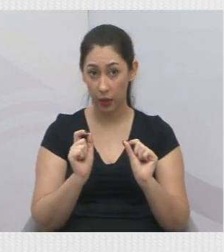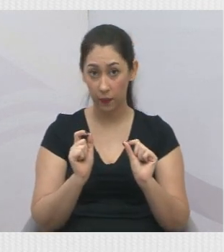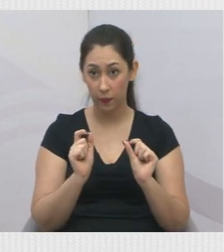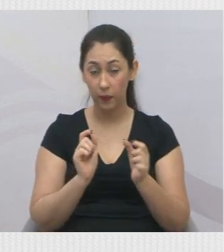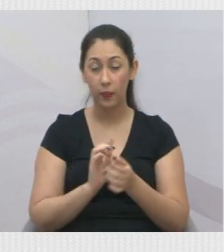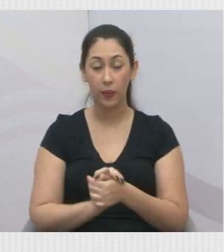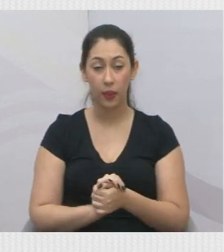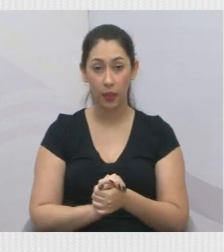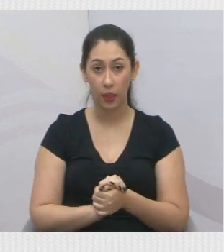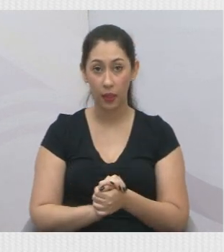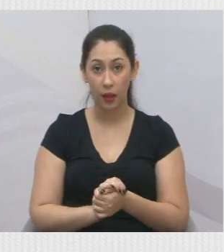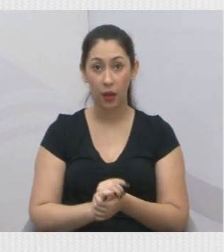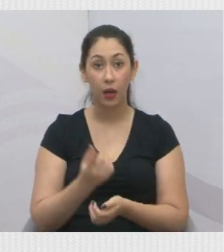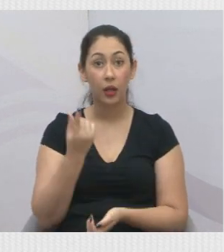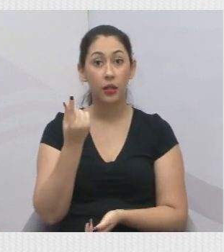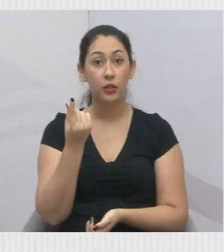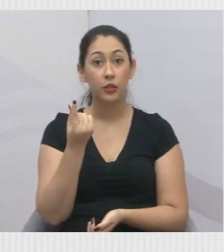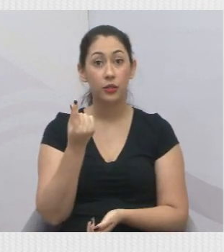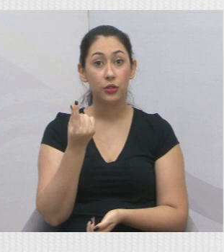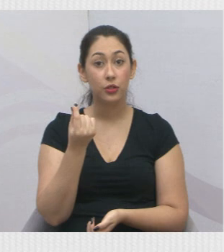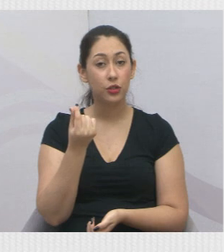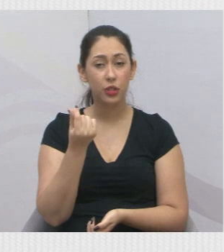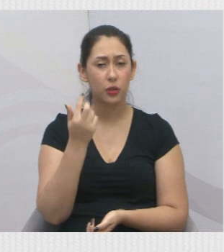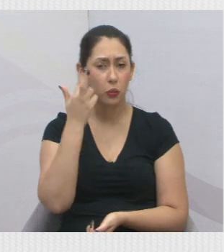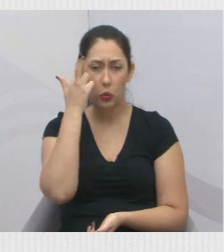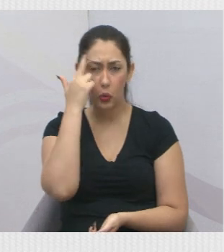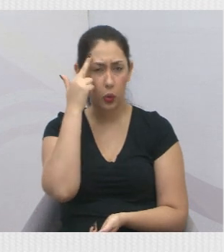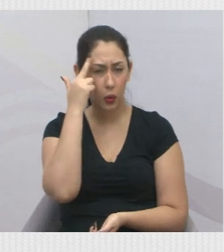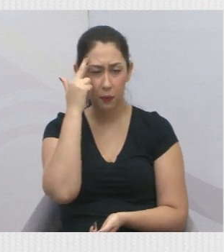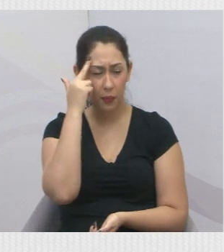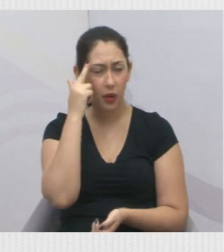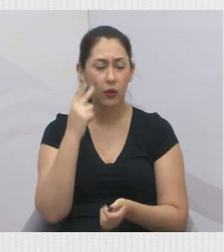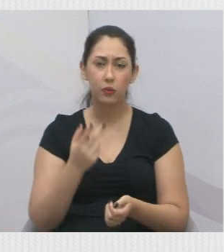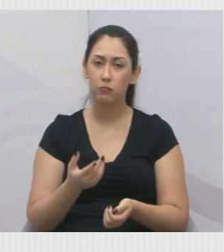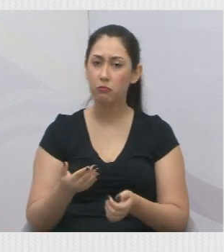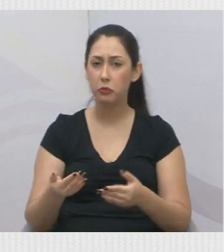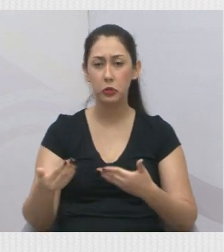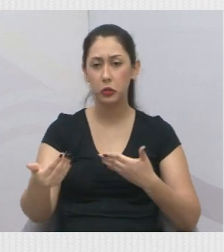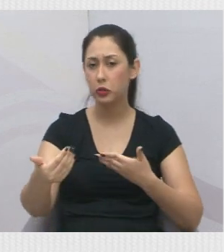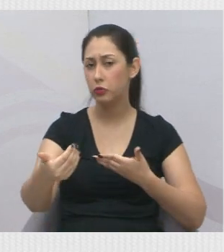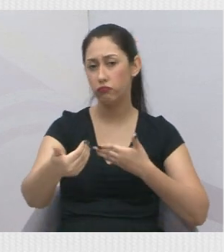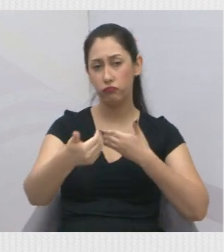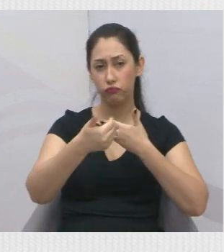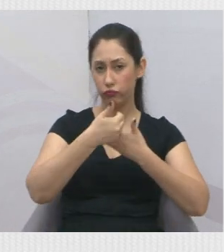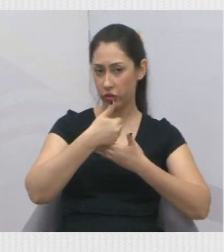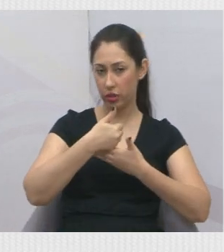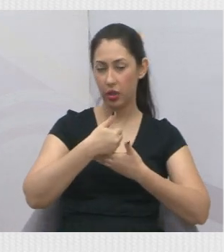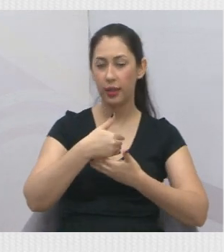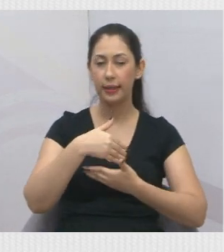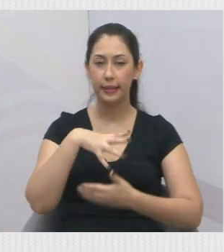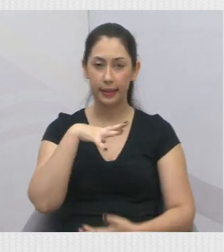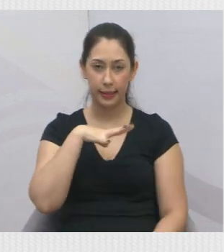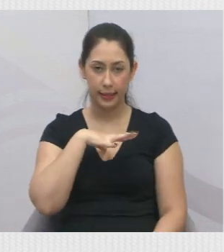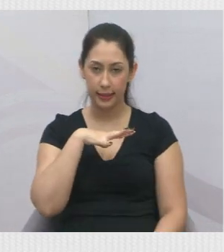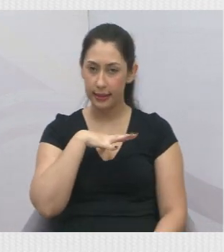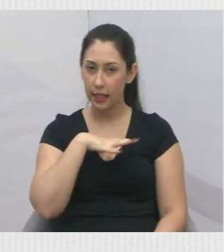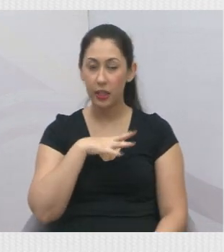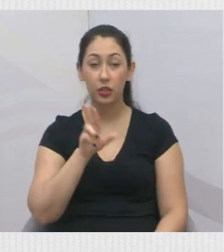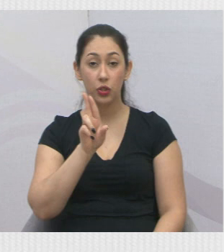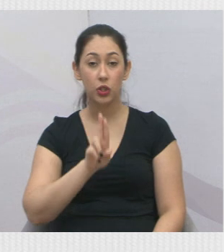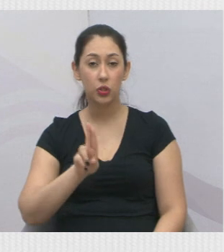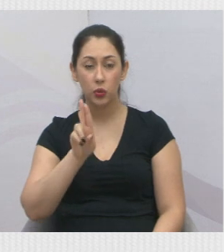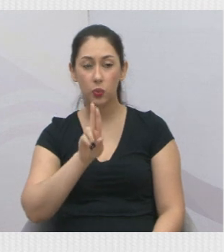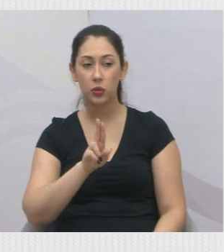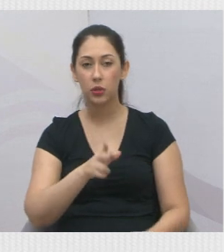o que gera rotineiro no caixa do município, aquilo que é aplicado para o custeio e a manutenção da